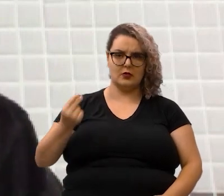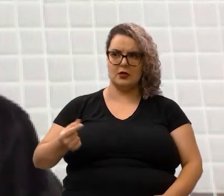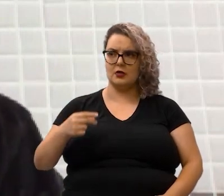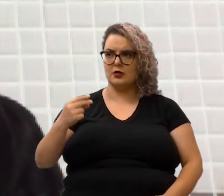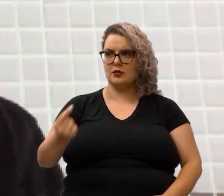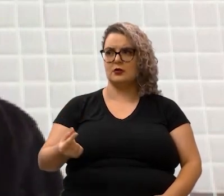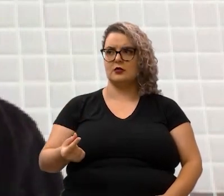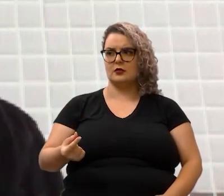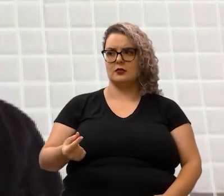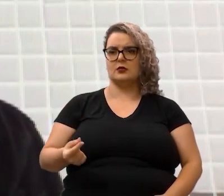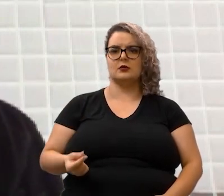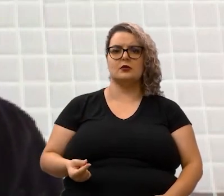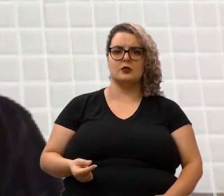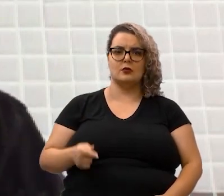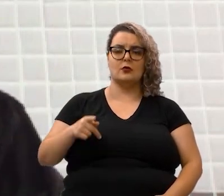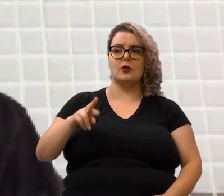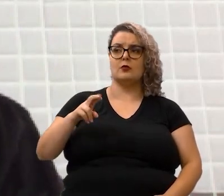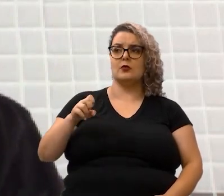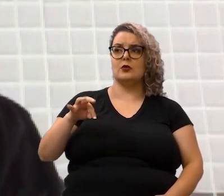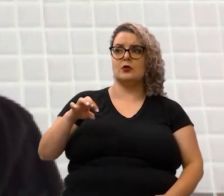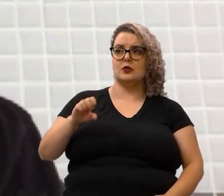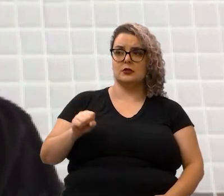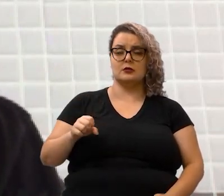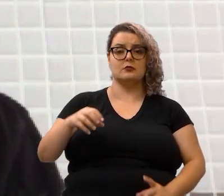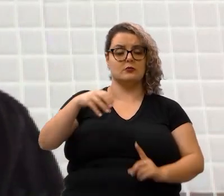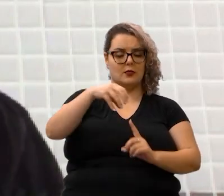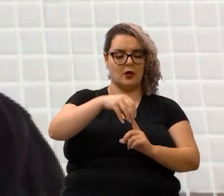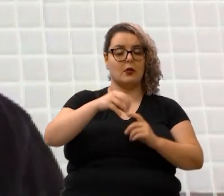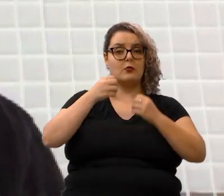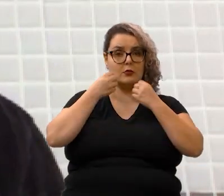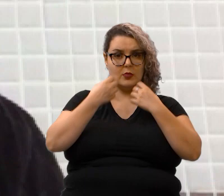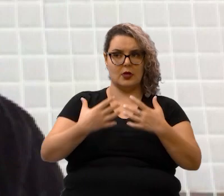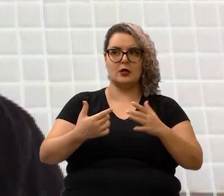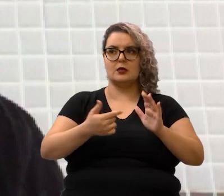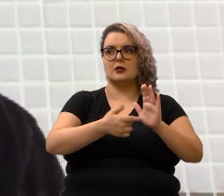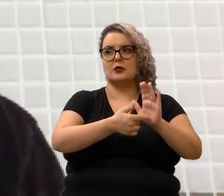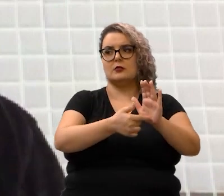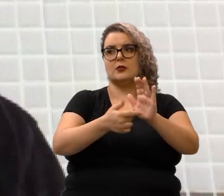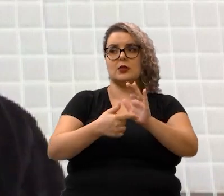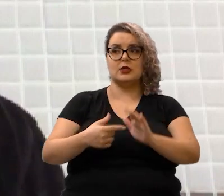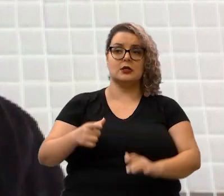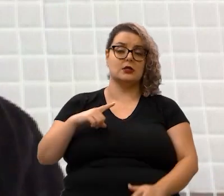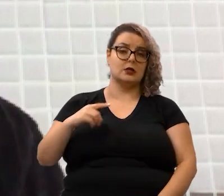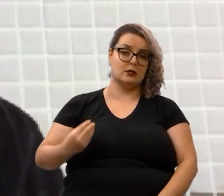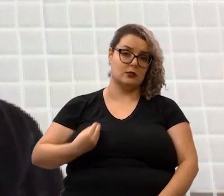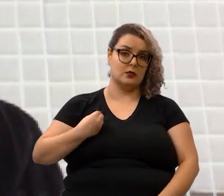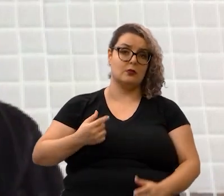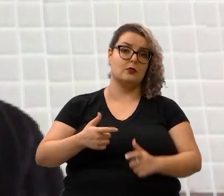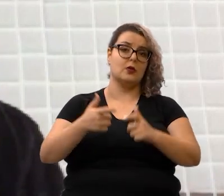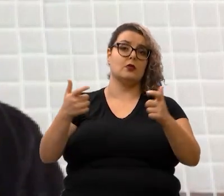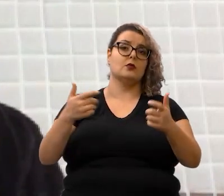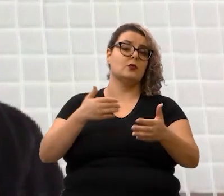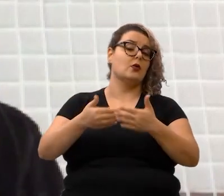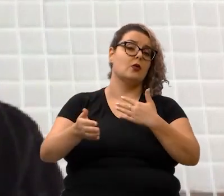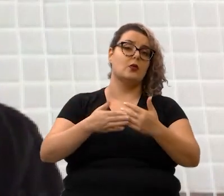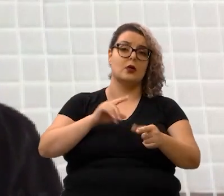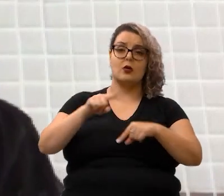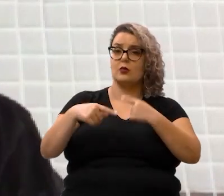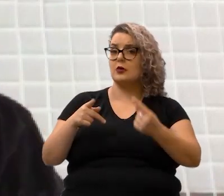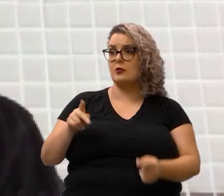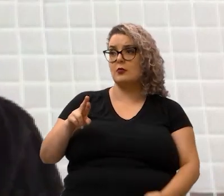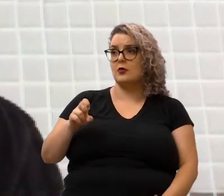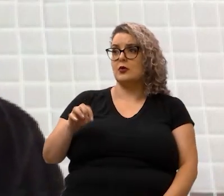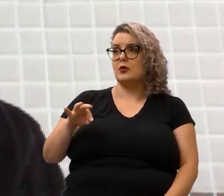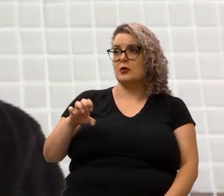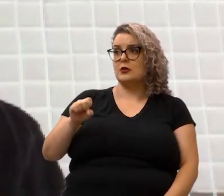vida com ela, porque uma prótese de resurface, quando bem colocada, ela tem mostrado que ela tem uma sobrevivência muito maior do que qualquer outra